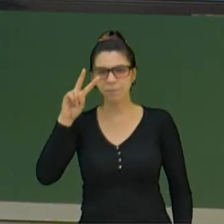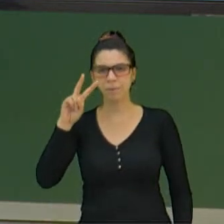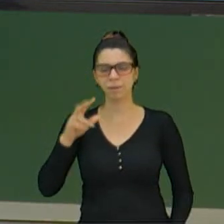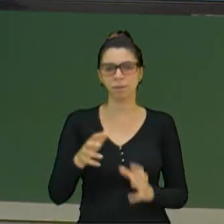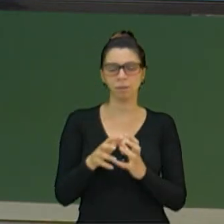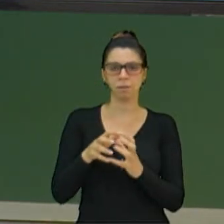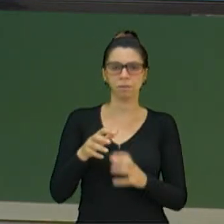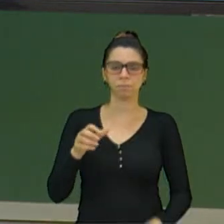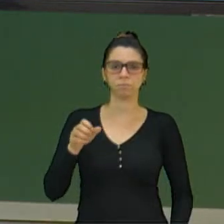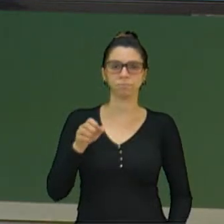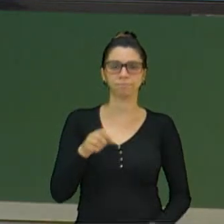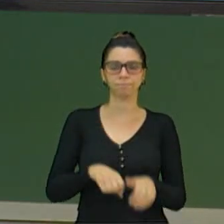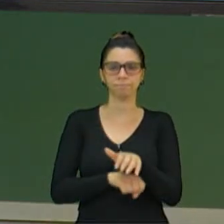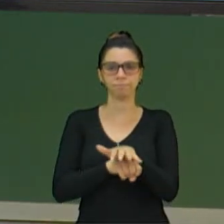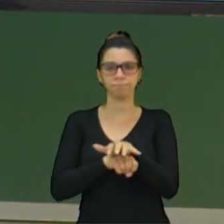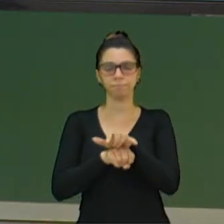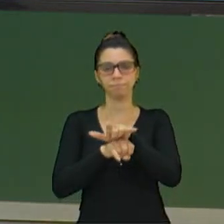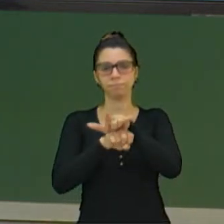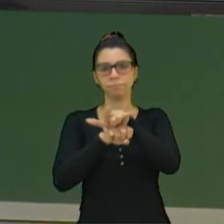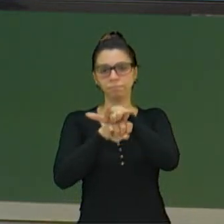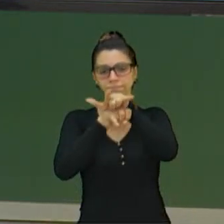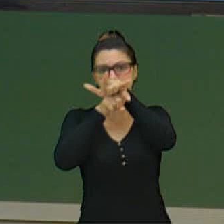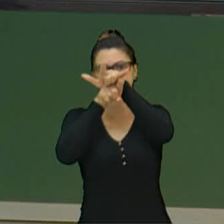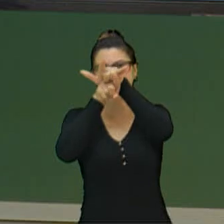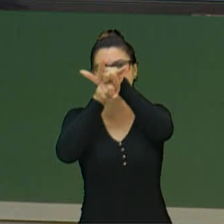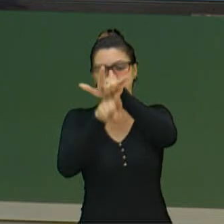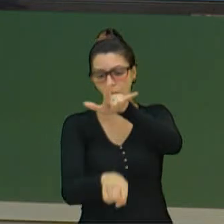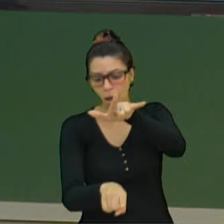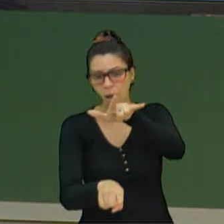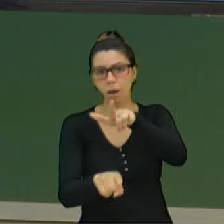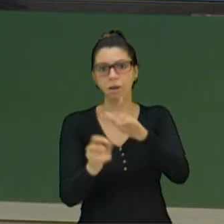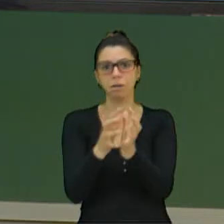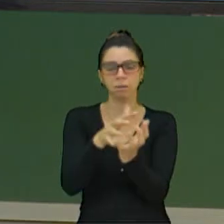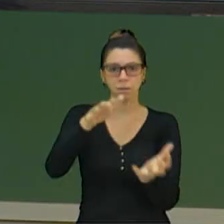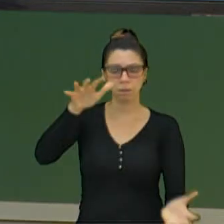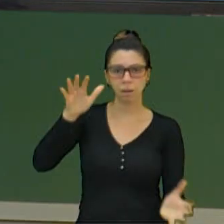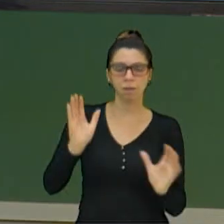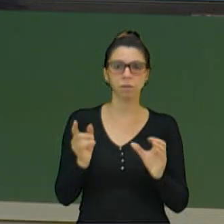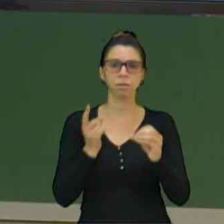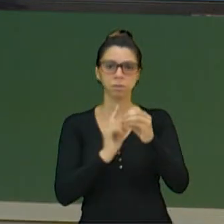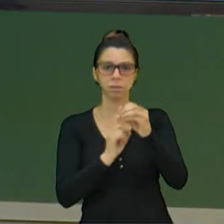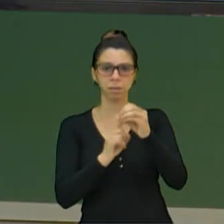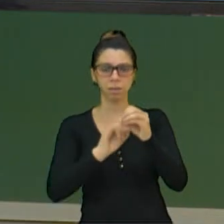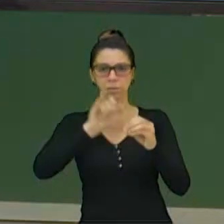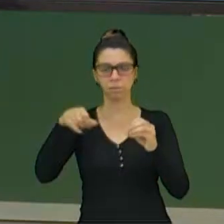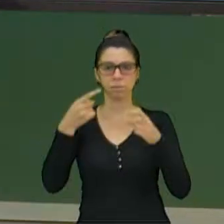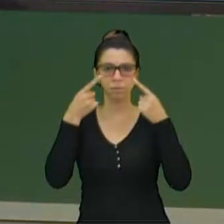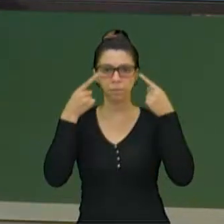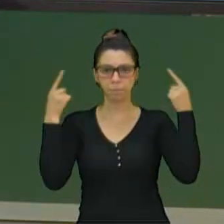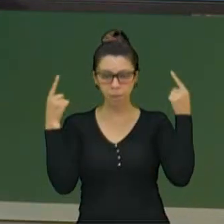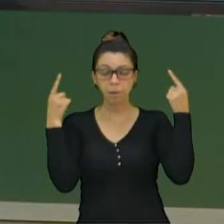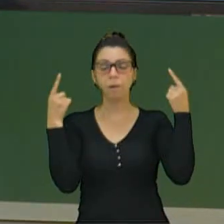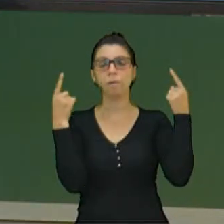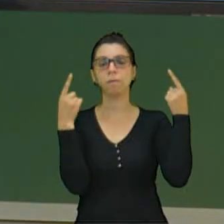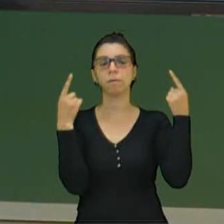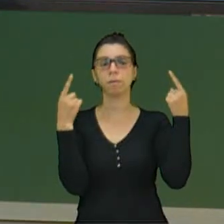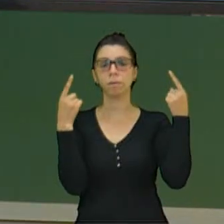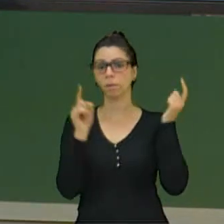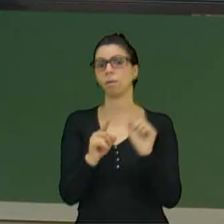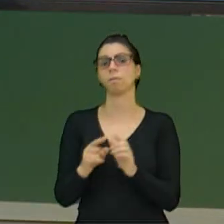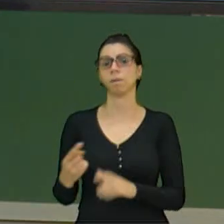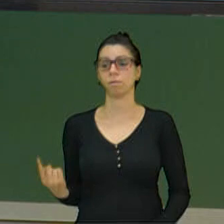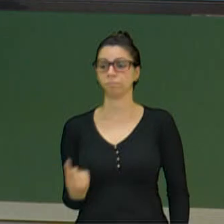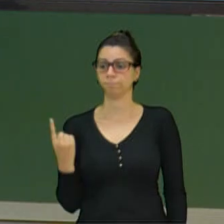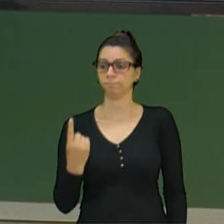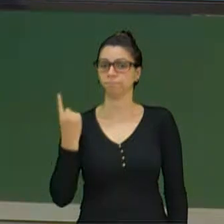aulas de história. Elas resistiram a toda a radiação que foi emitida por aquele tipo de bomba e elas estão lá, grandes,